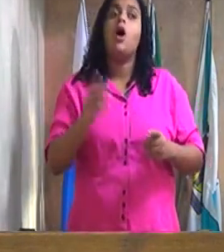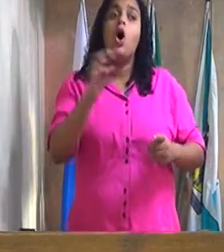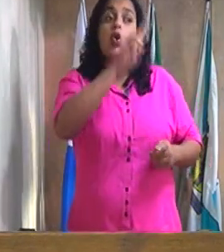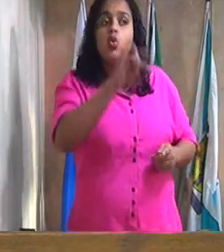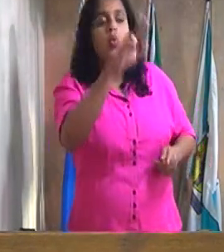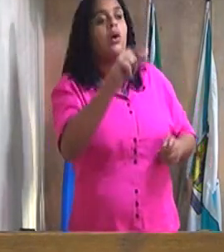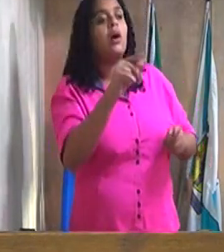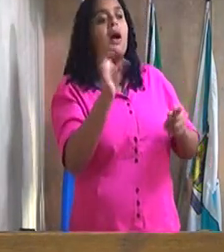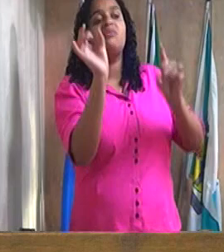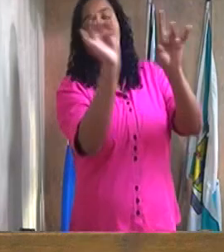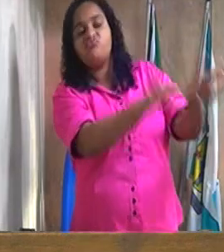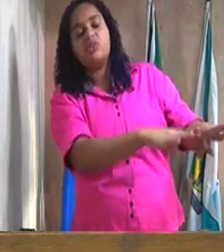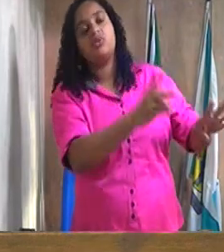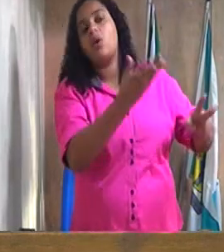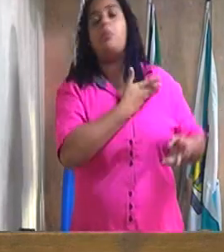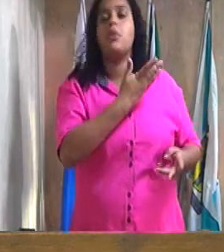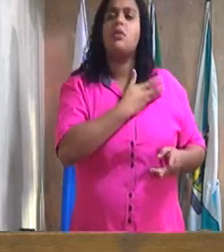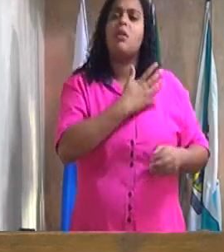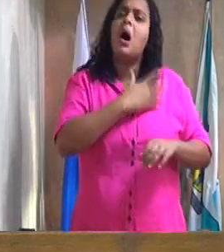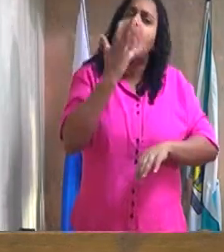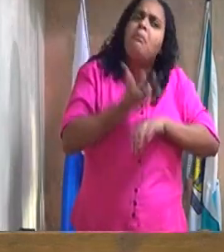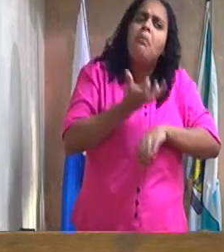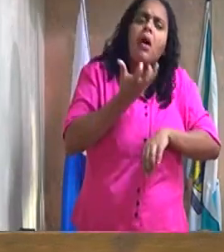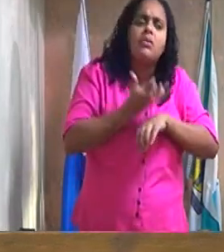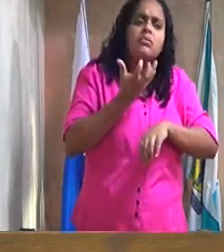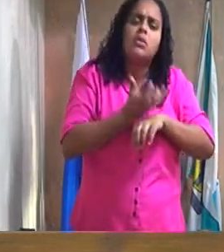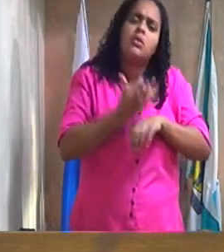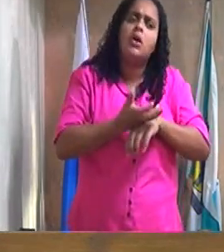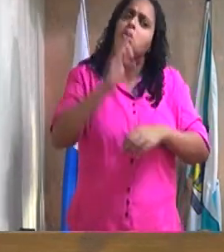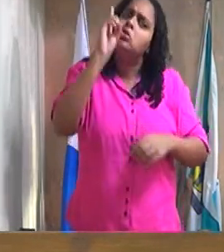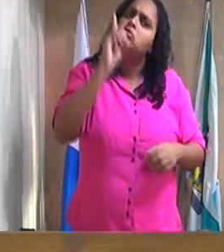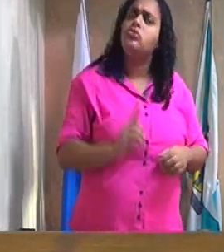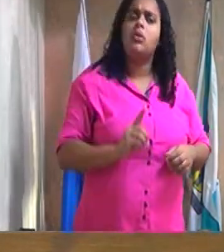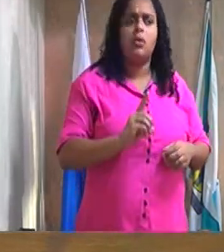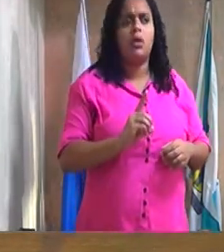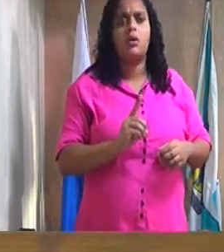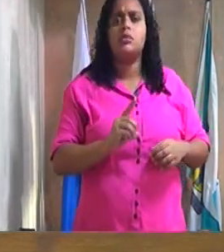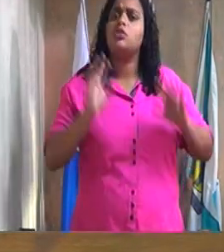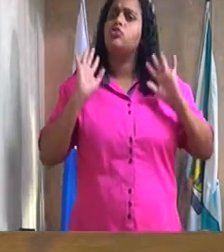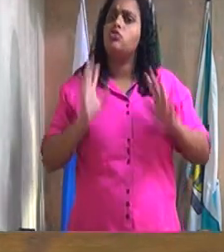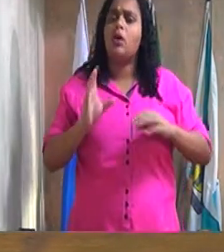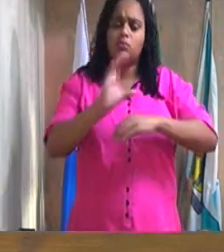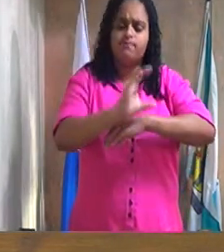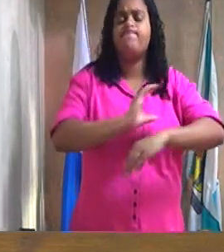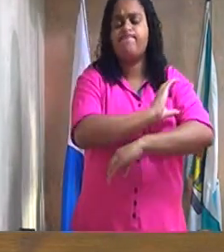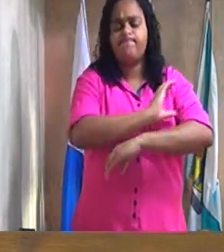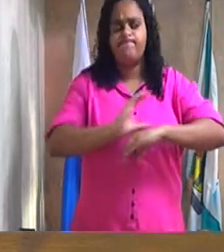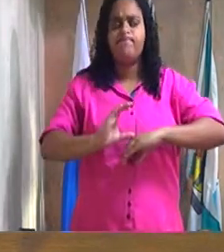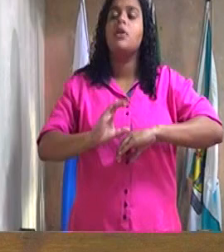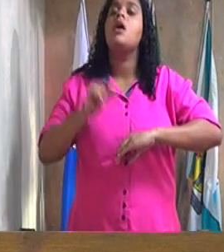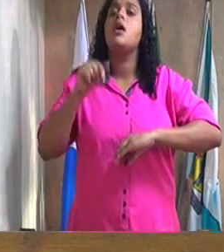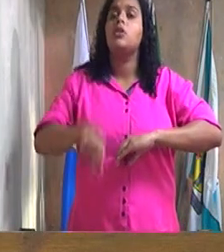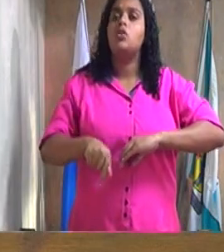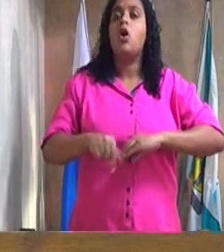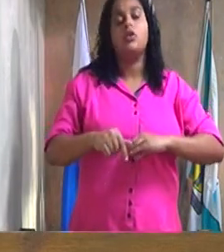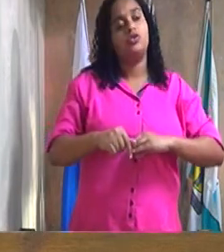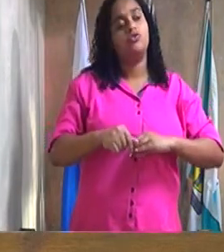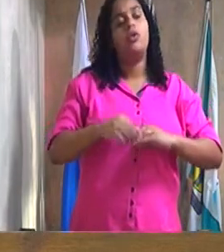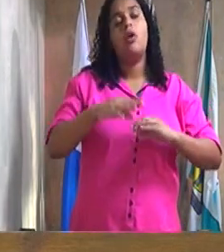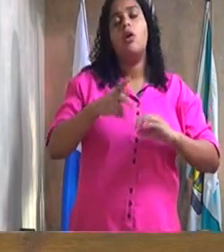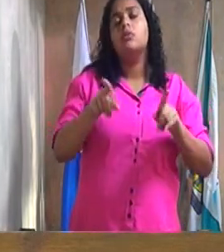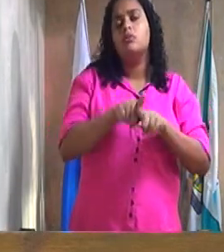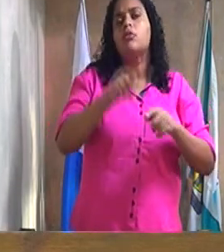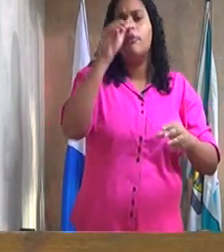causa disso. É uma matéria constitucional que esse direito já é garantido na Constituição. E nós votamos matérias aqui